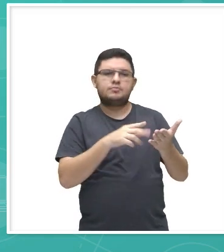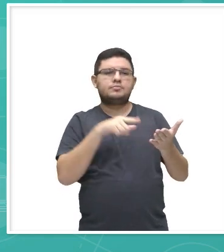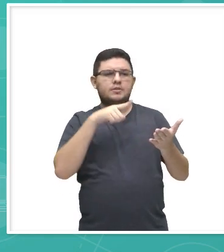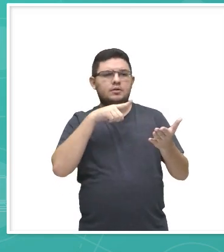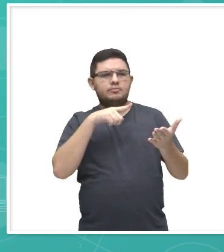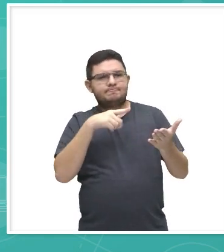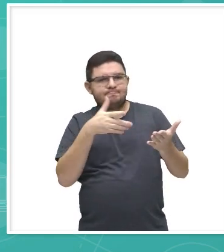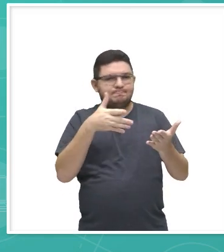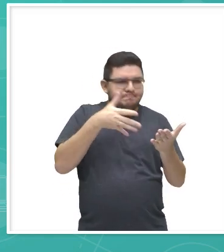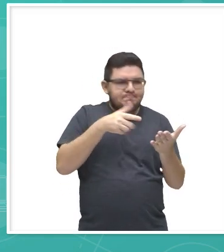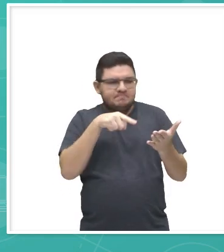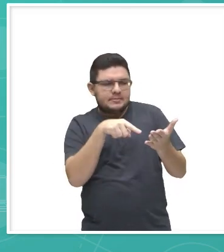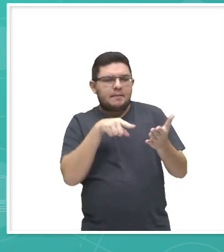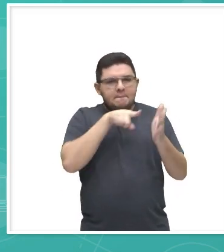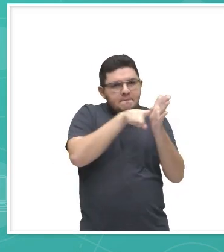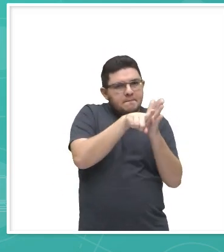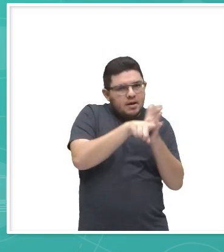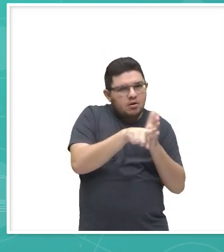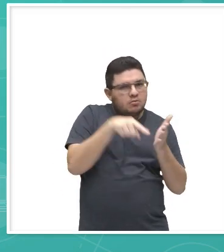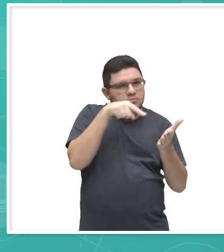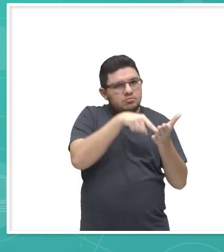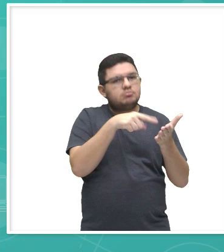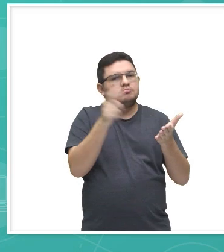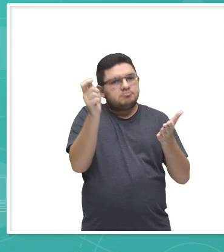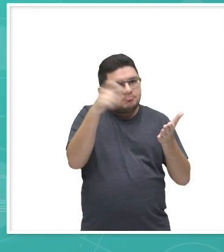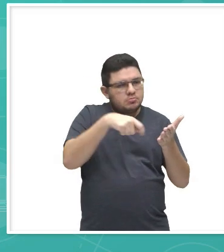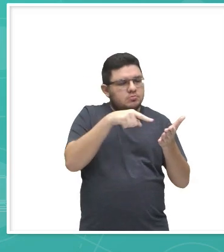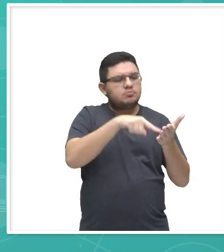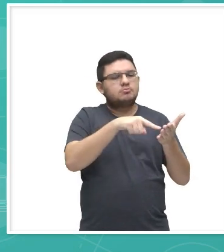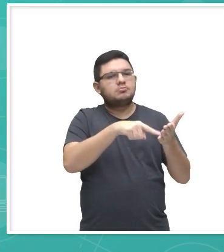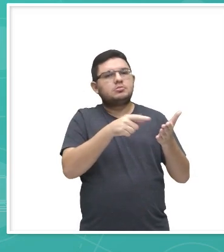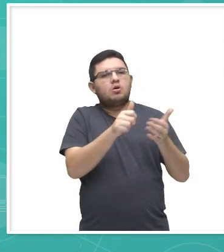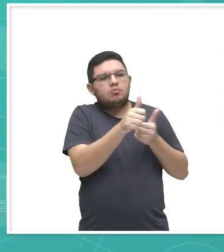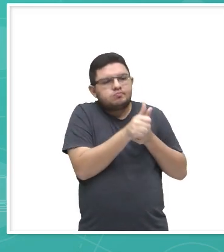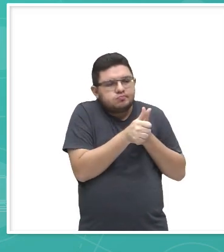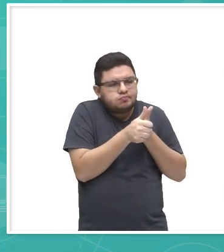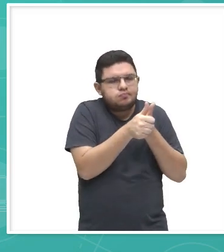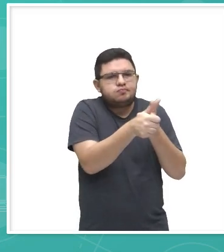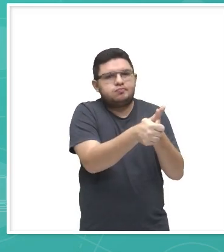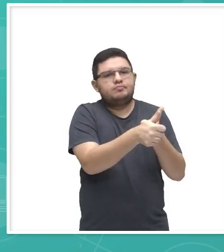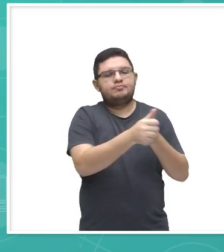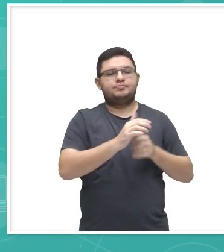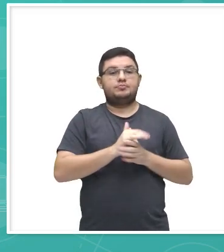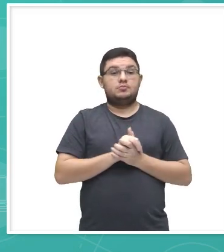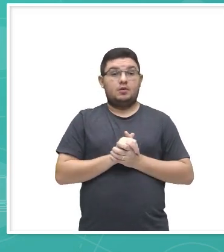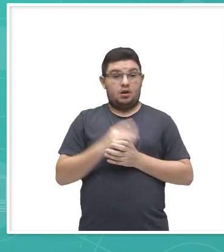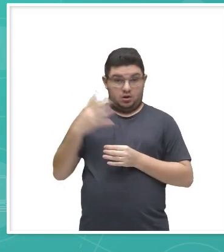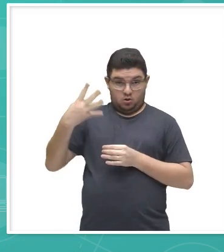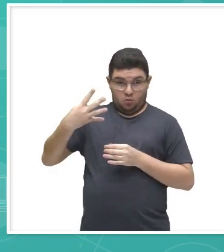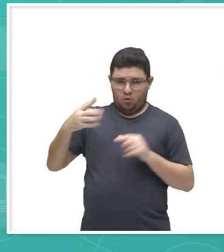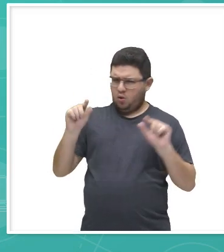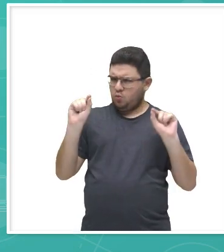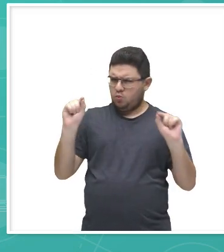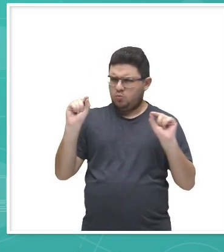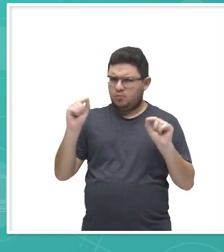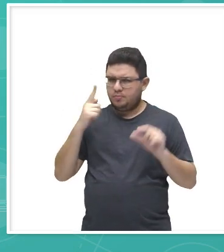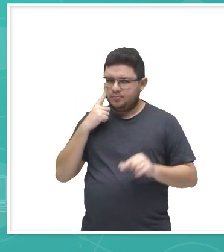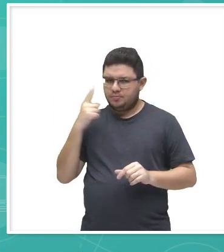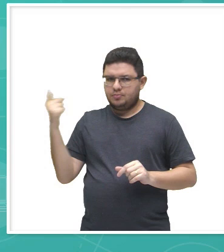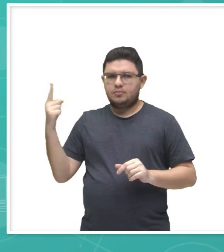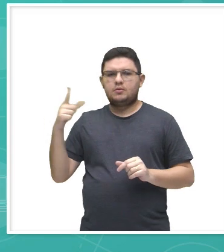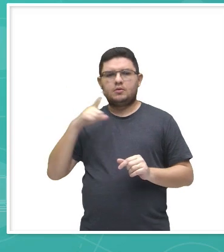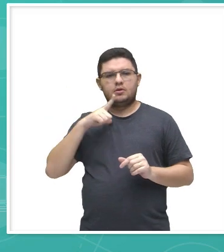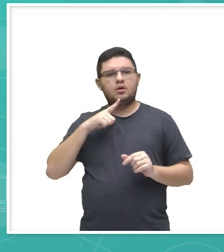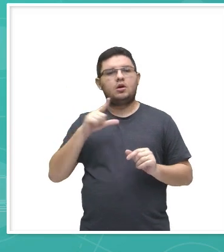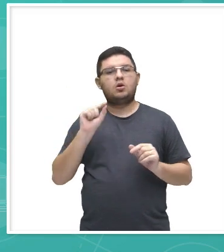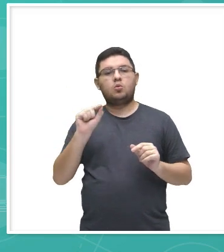em cada questão, né, um direcionamento para vocês. E na questão de número 4, né, nós vimos aí agricultura intensiva